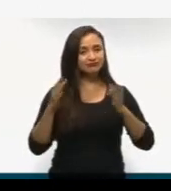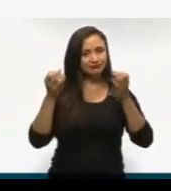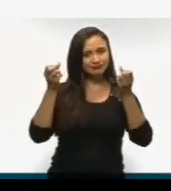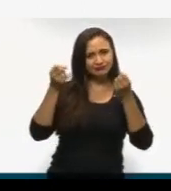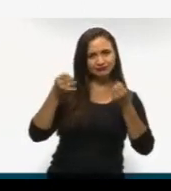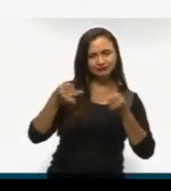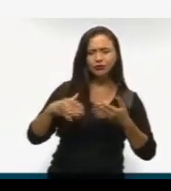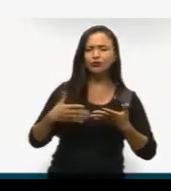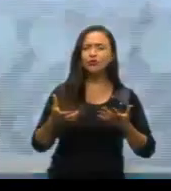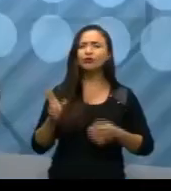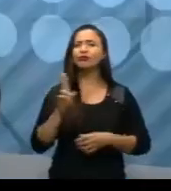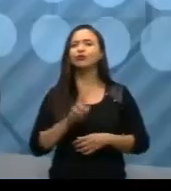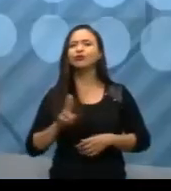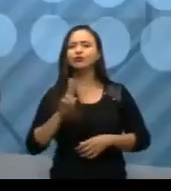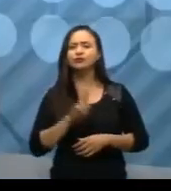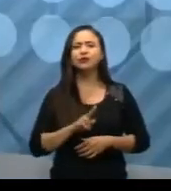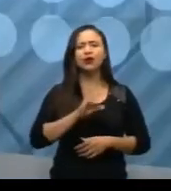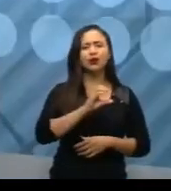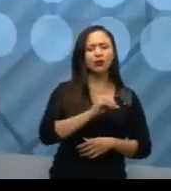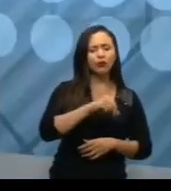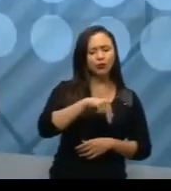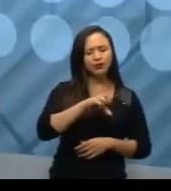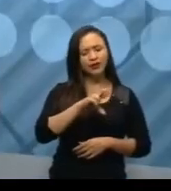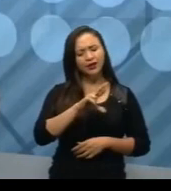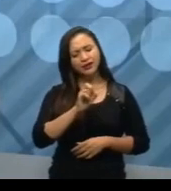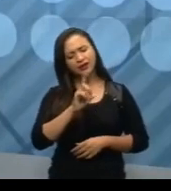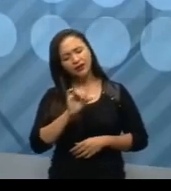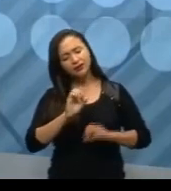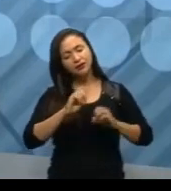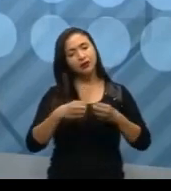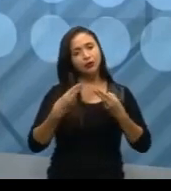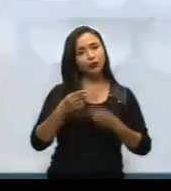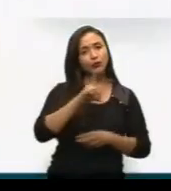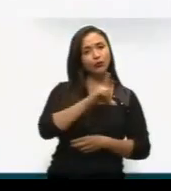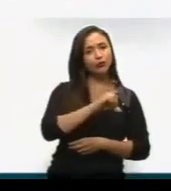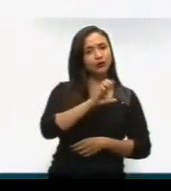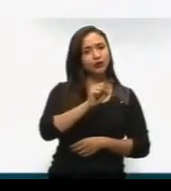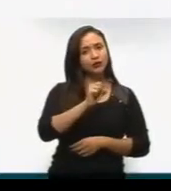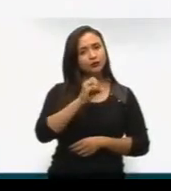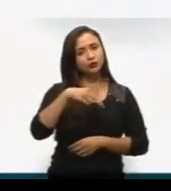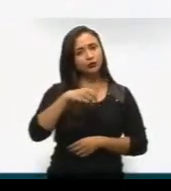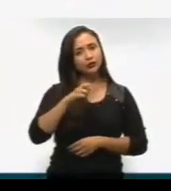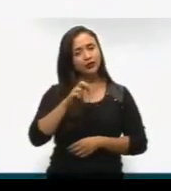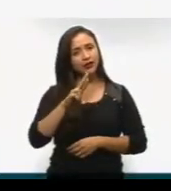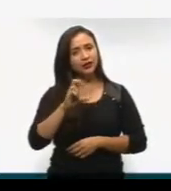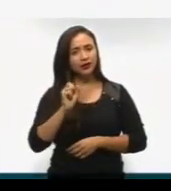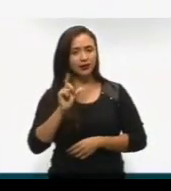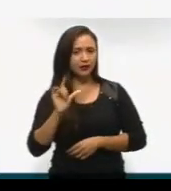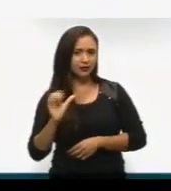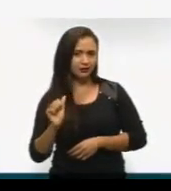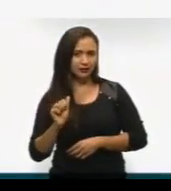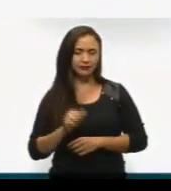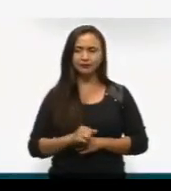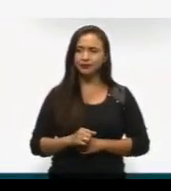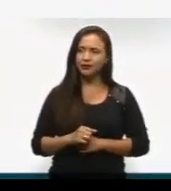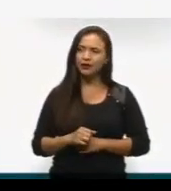Qual utilizar? Onerada ou desonerada? Então, me acompanha ali no quadro, olha lá. Quando se